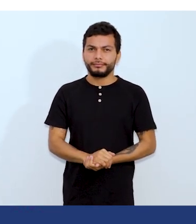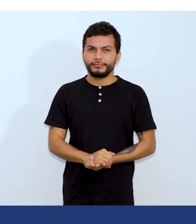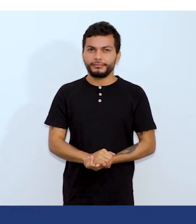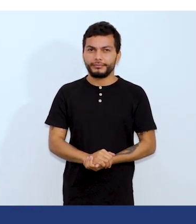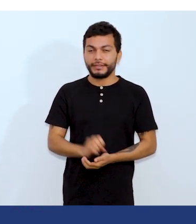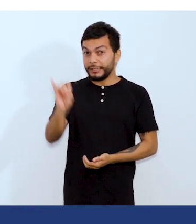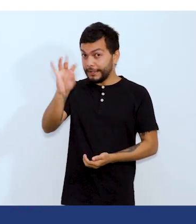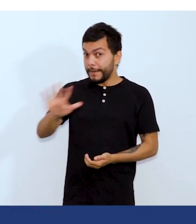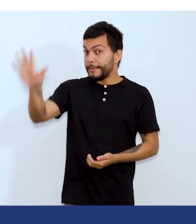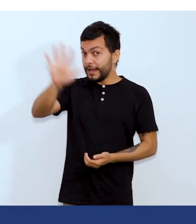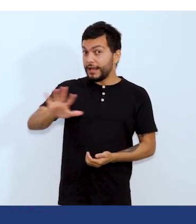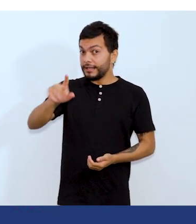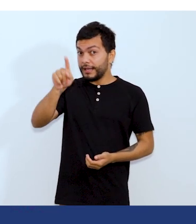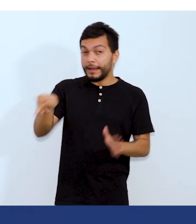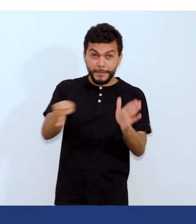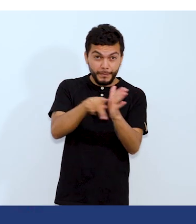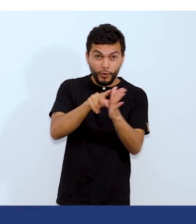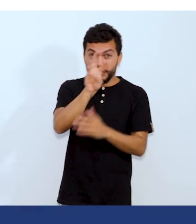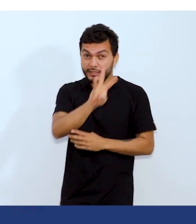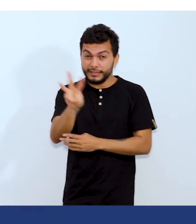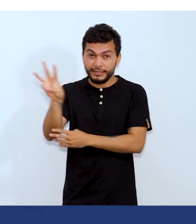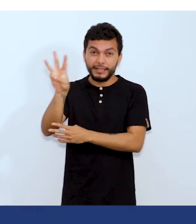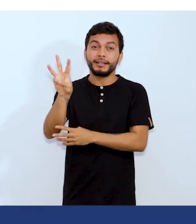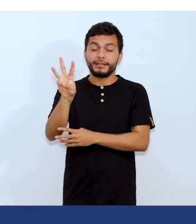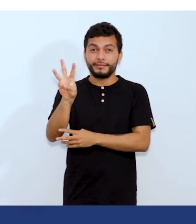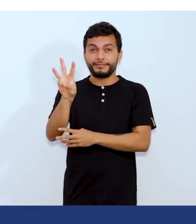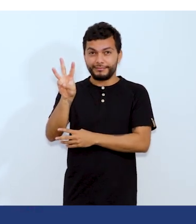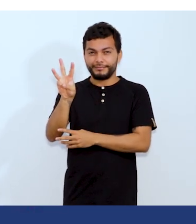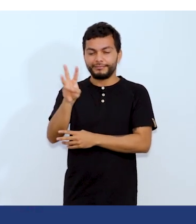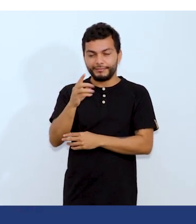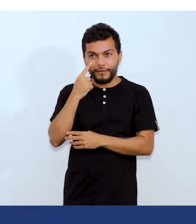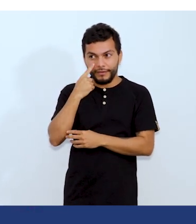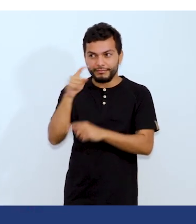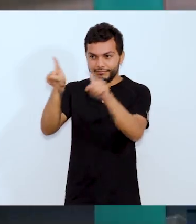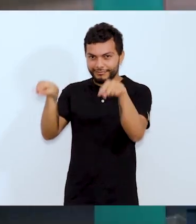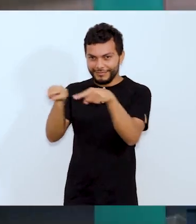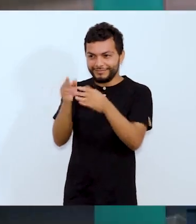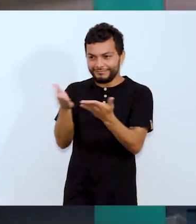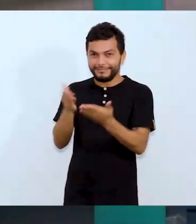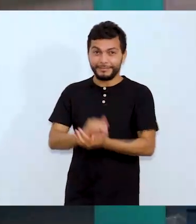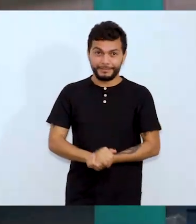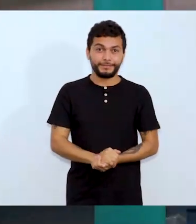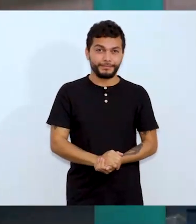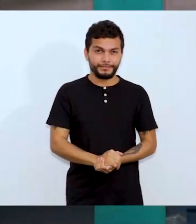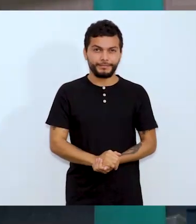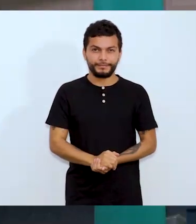Essa figura de imagem foi tirada do site que está aí na tela.